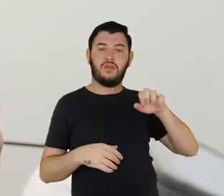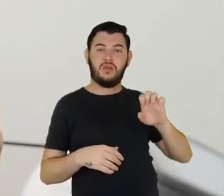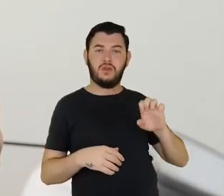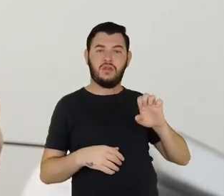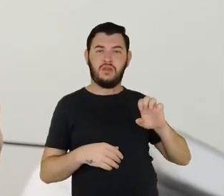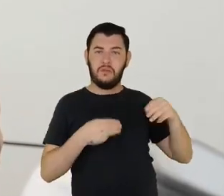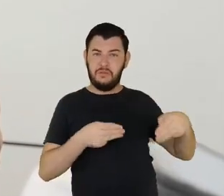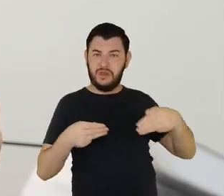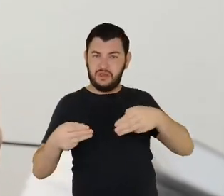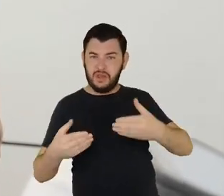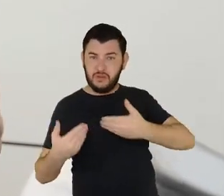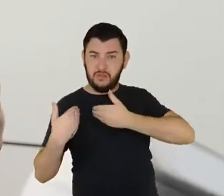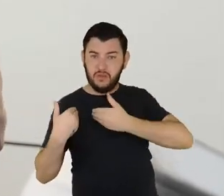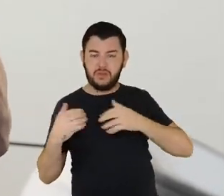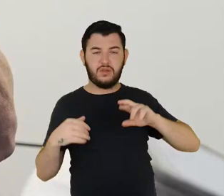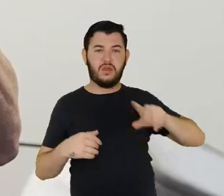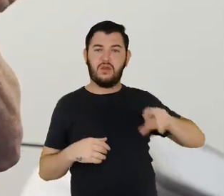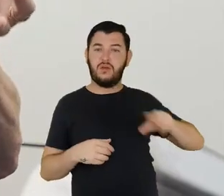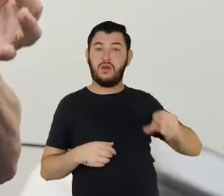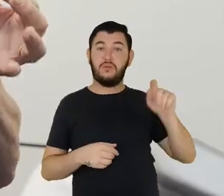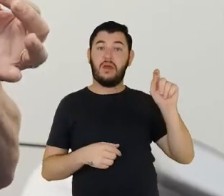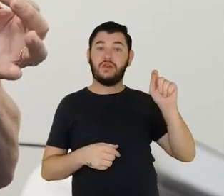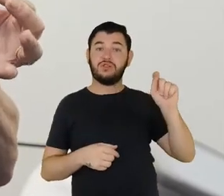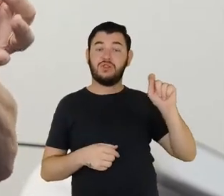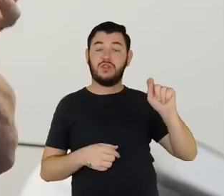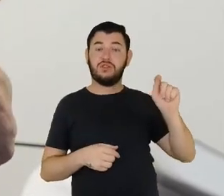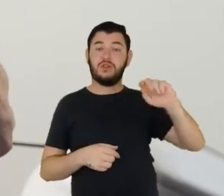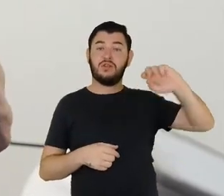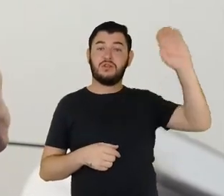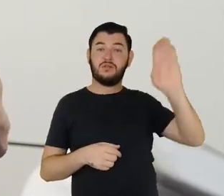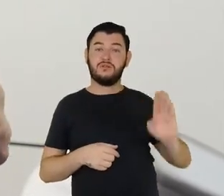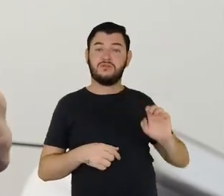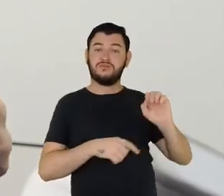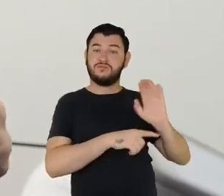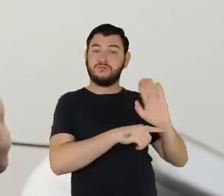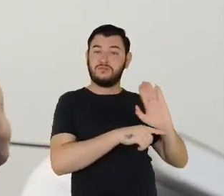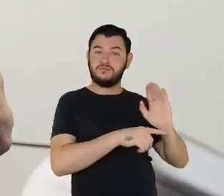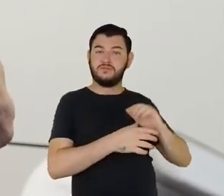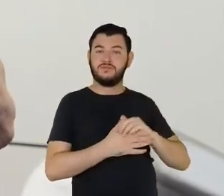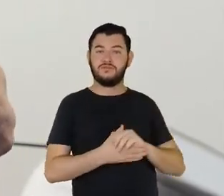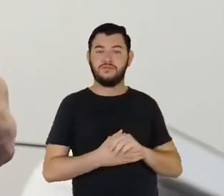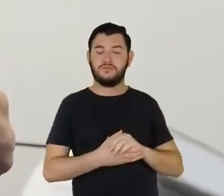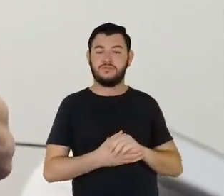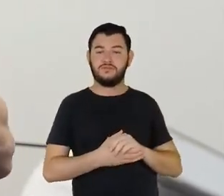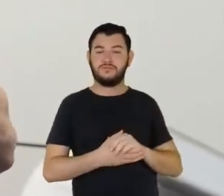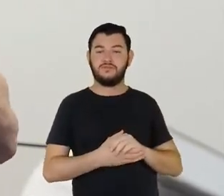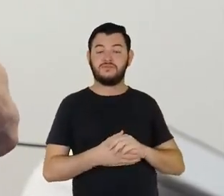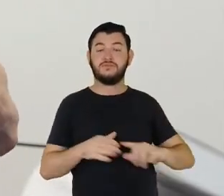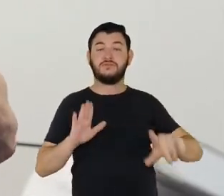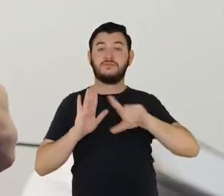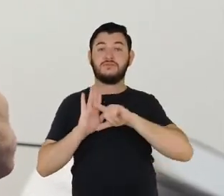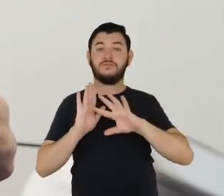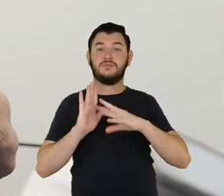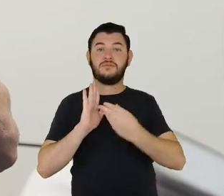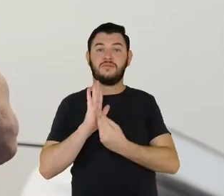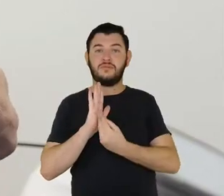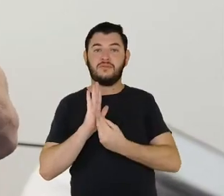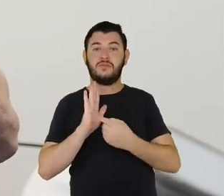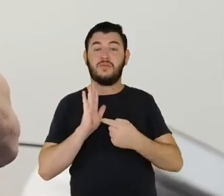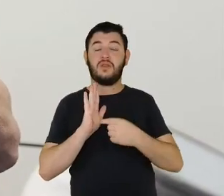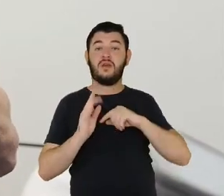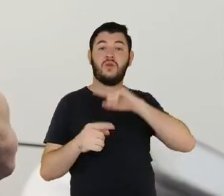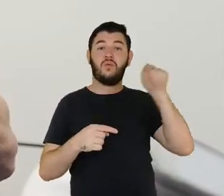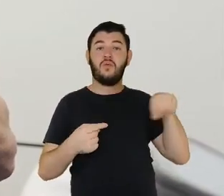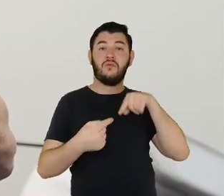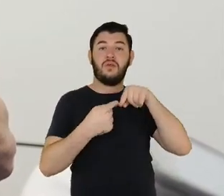de cinema. Inclusive você... A Lei Rouanet é para dança, para teatro, para livro, para